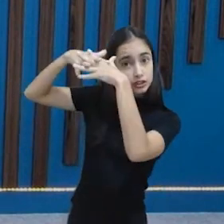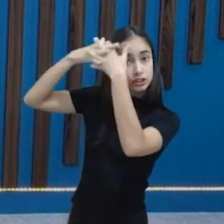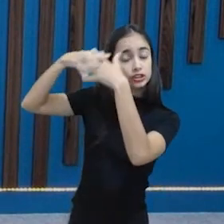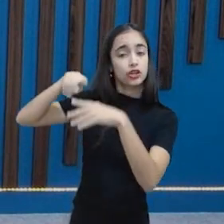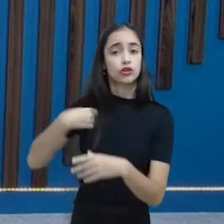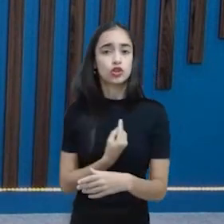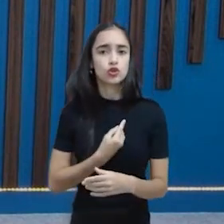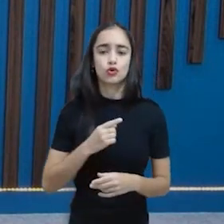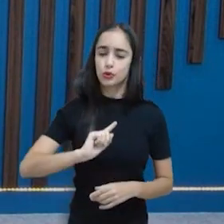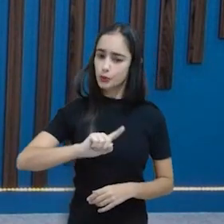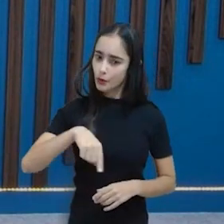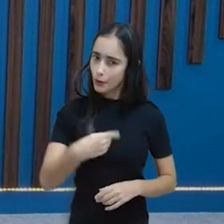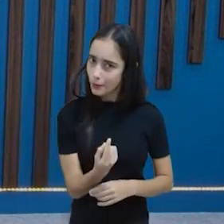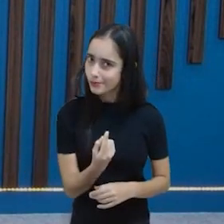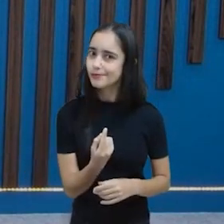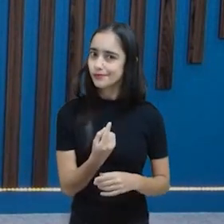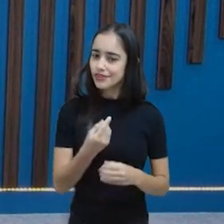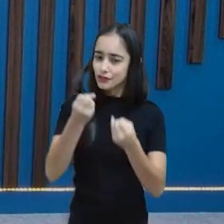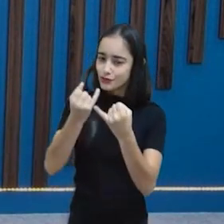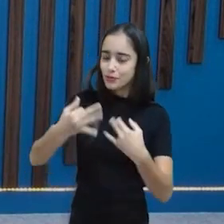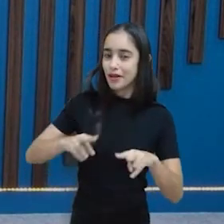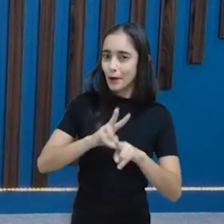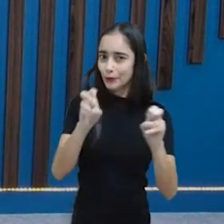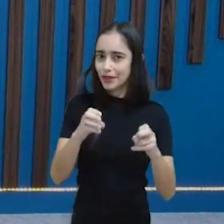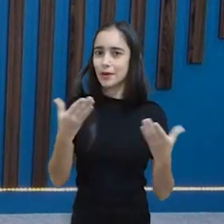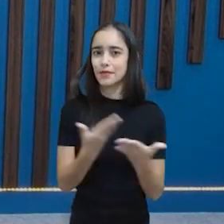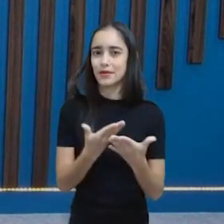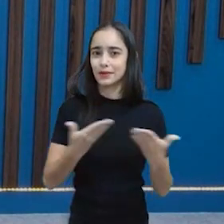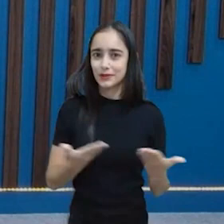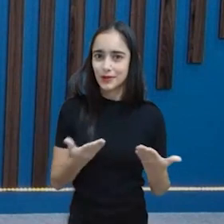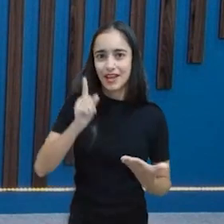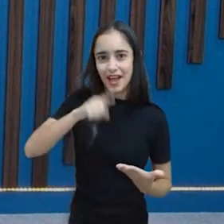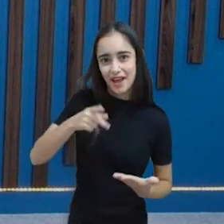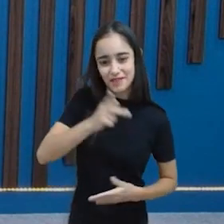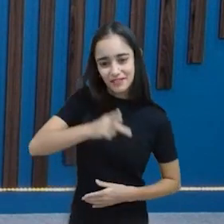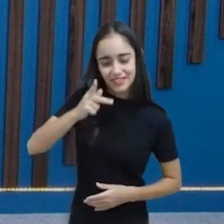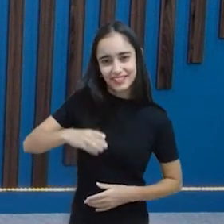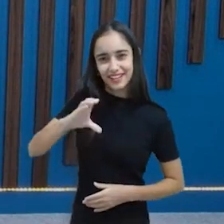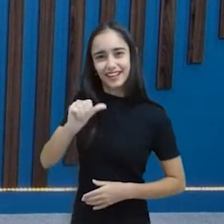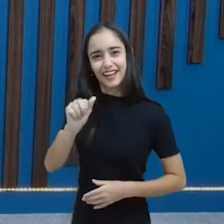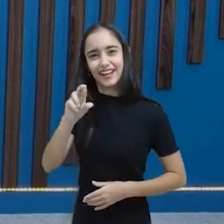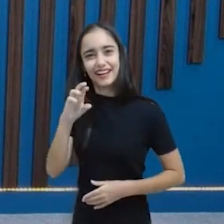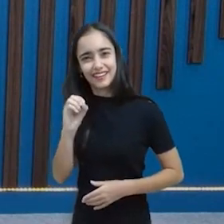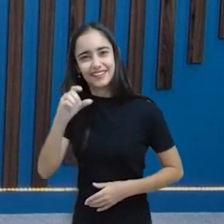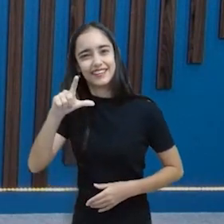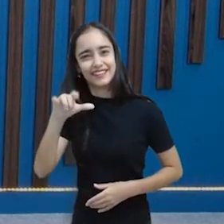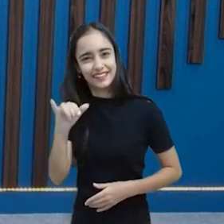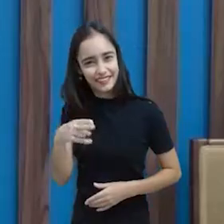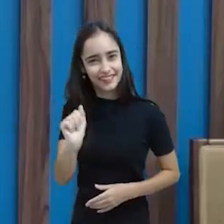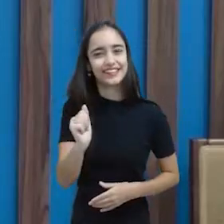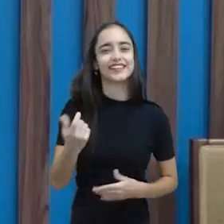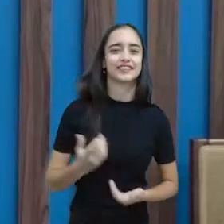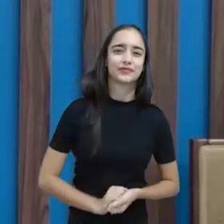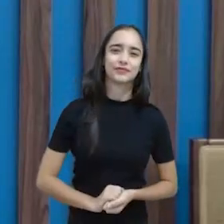já eu falo o tema da aula de hoje, e está a nossa queridíssima professora Carolina. Fala aí com o